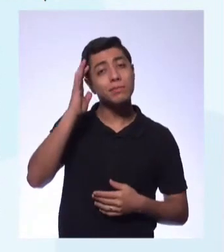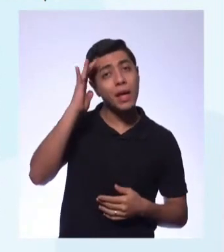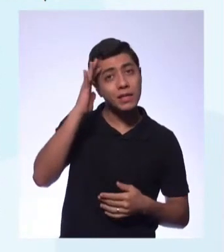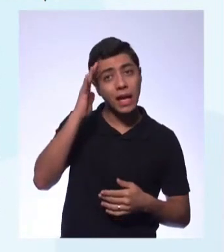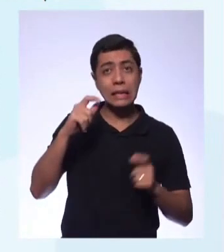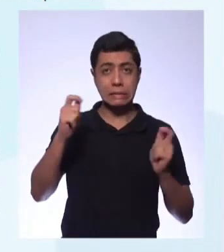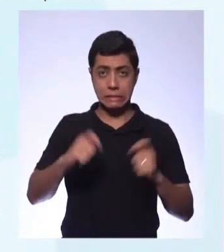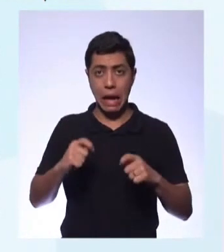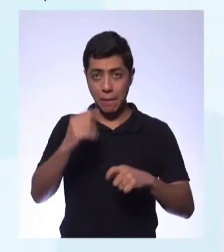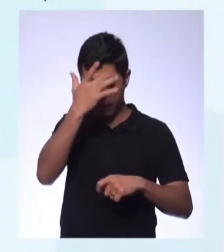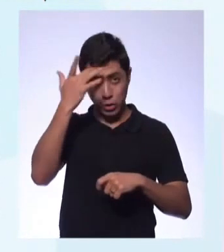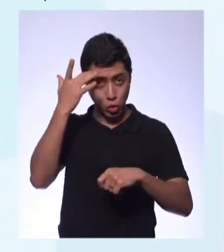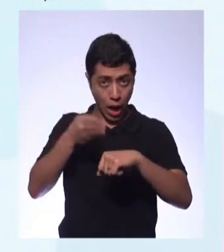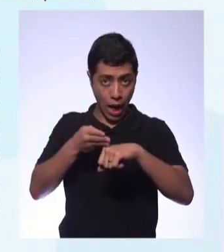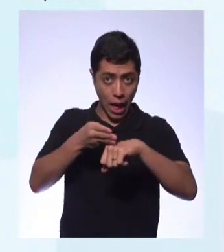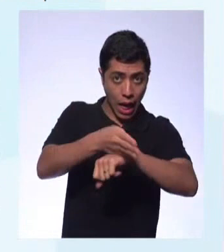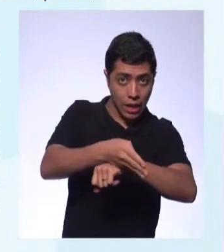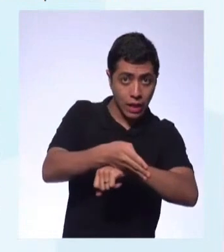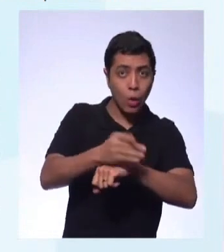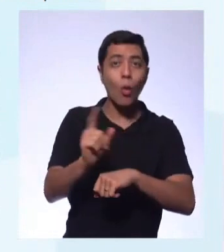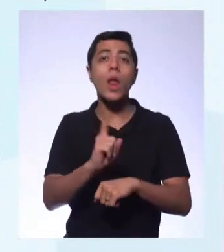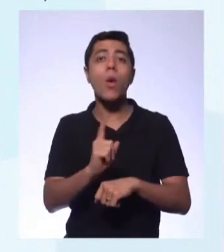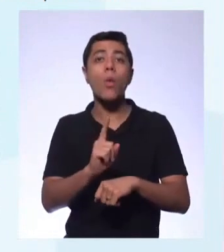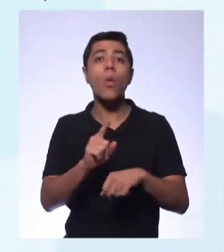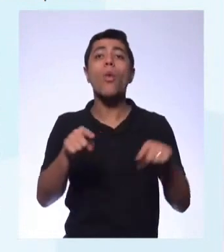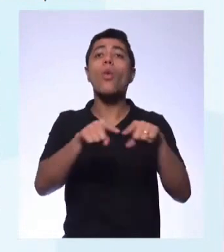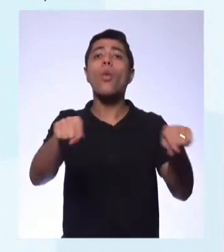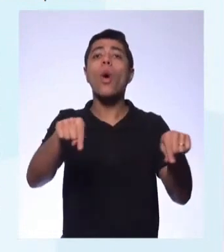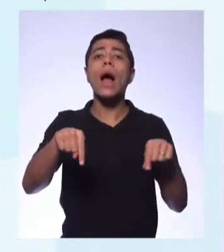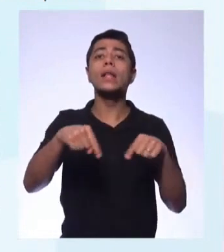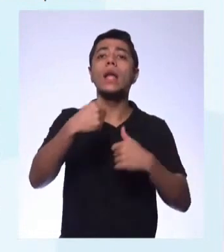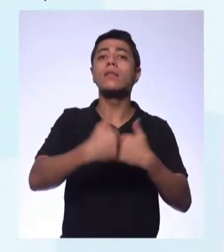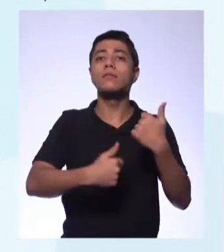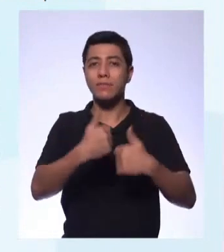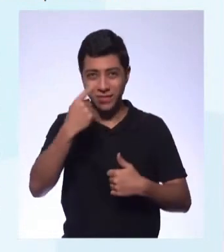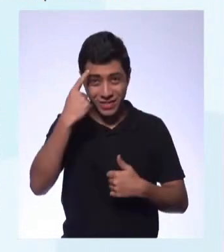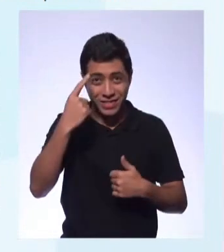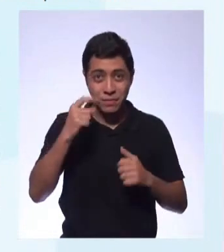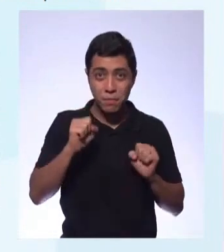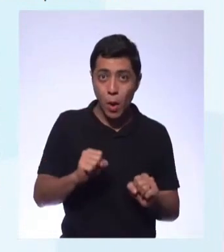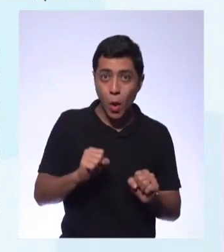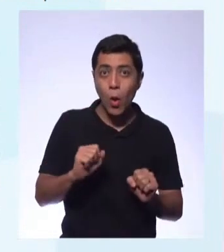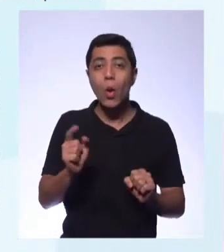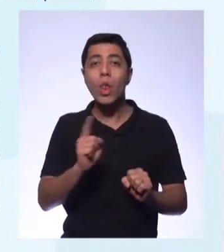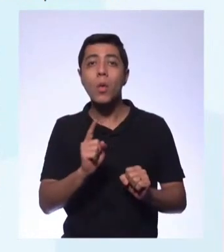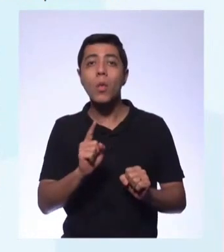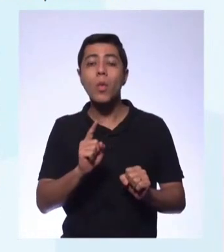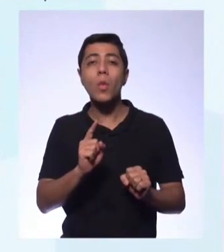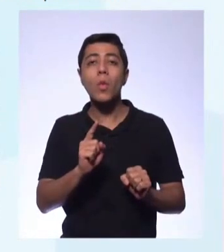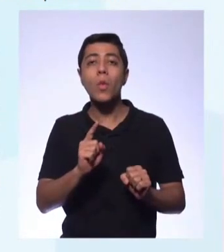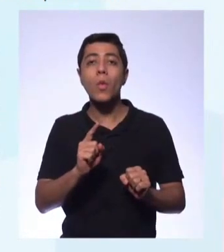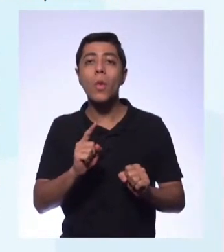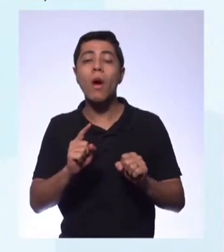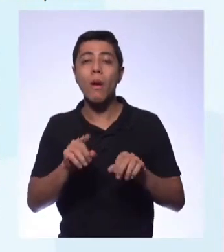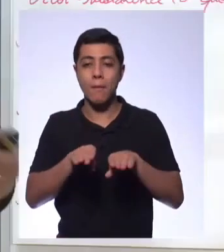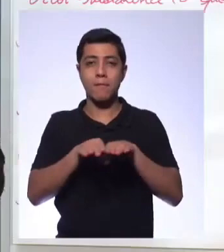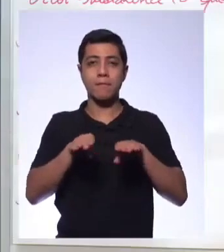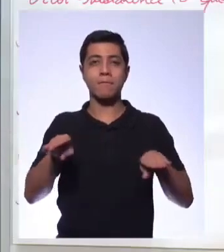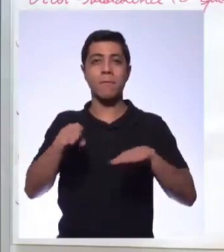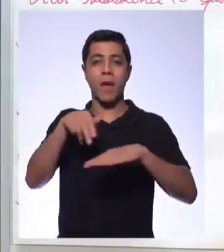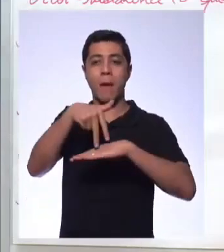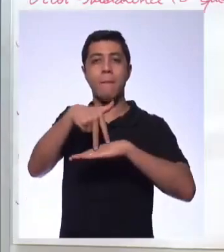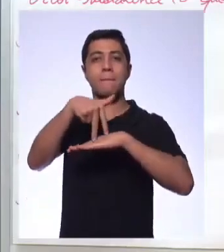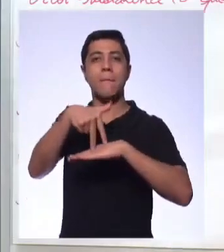quadra coberta pode ser usada, o pátio, a área livre da escola, o anfiteatro, o palco, enfim. Observem quais são, né, os locais ou